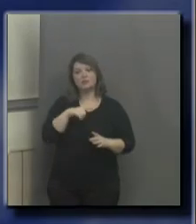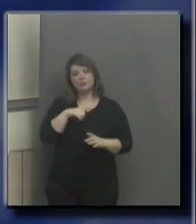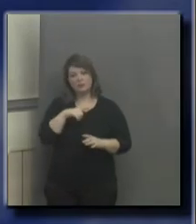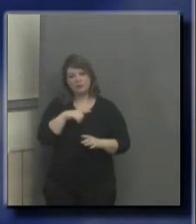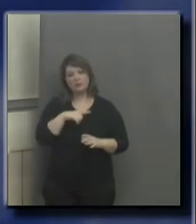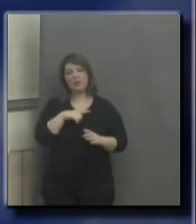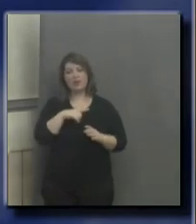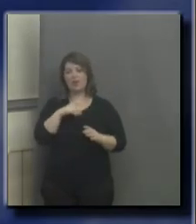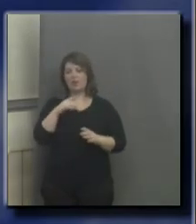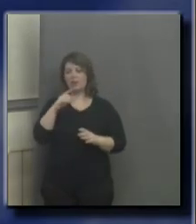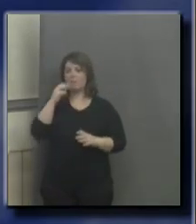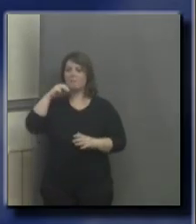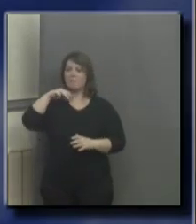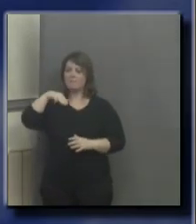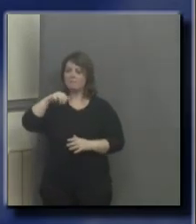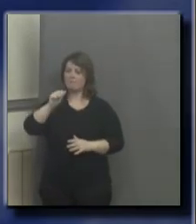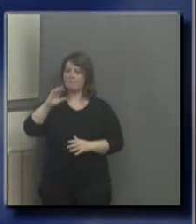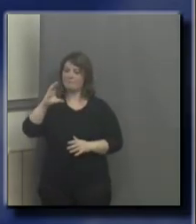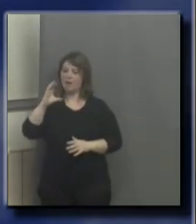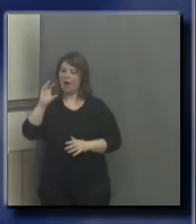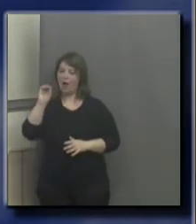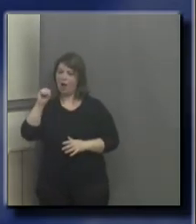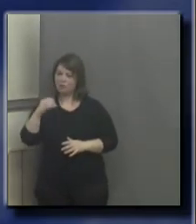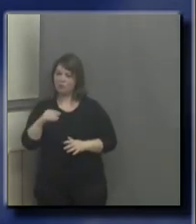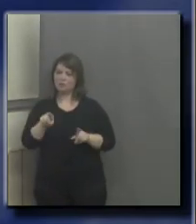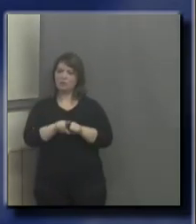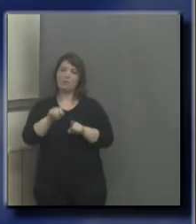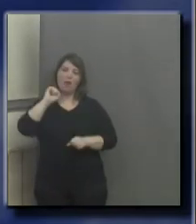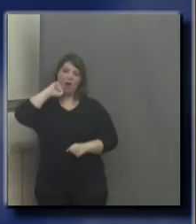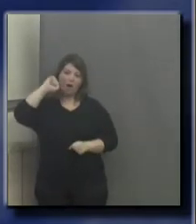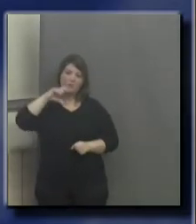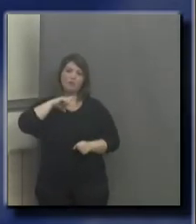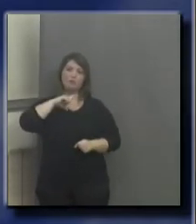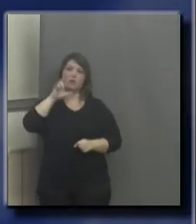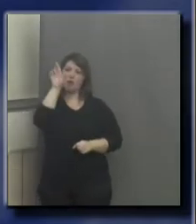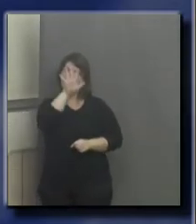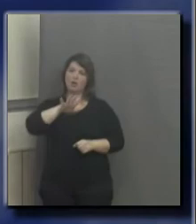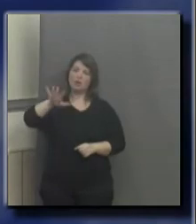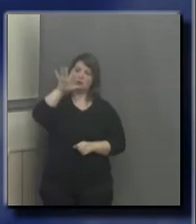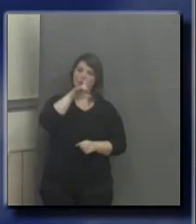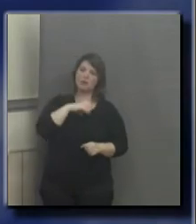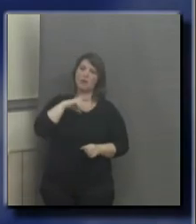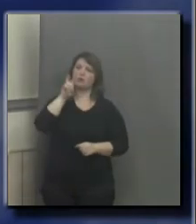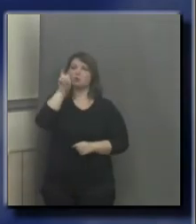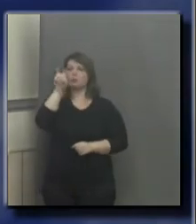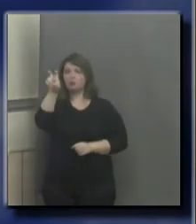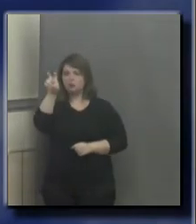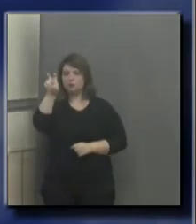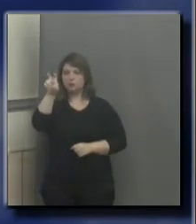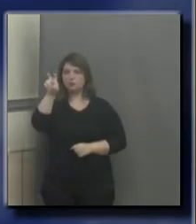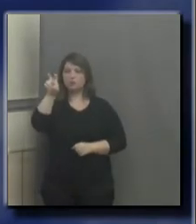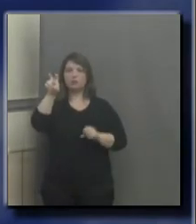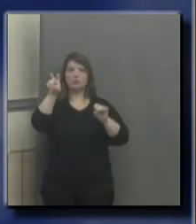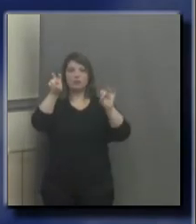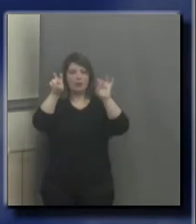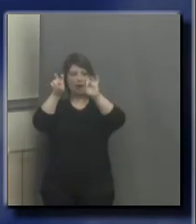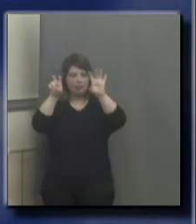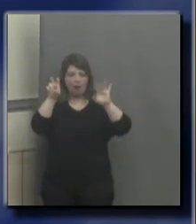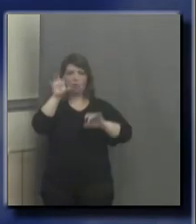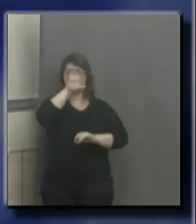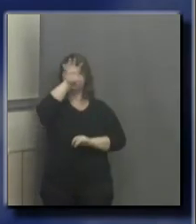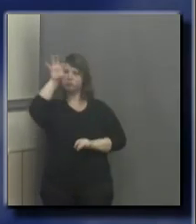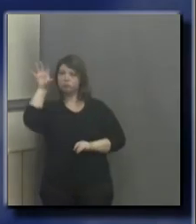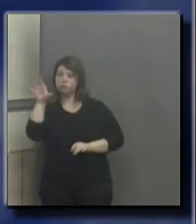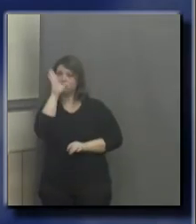nos meses de março e abril, os eventos regionais. 5, cada um numa região do Brasil.